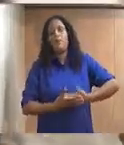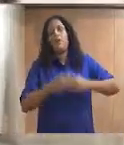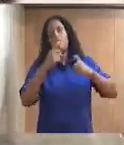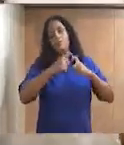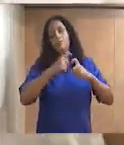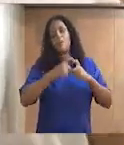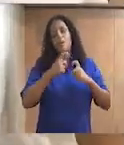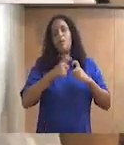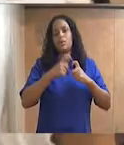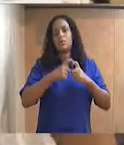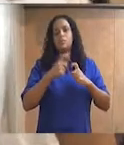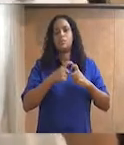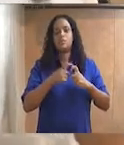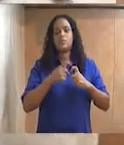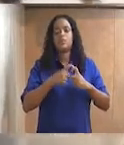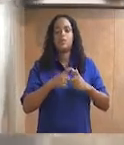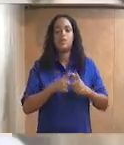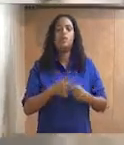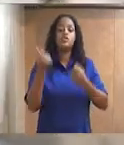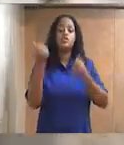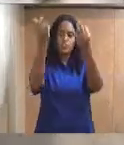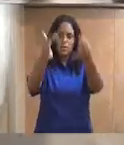registrar a presença dele e justificar.